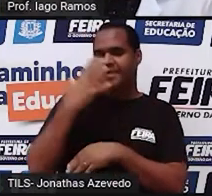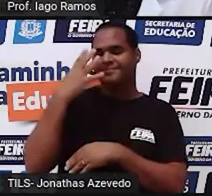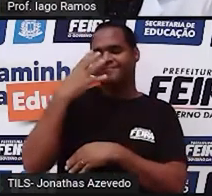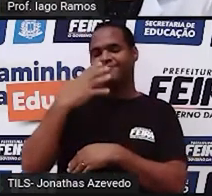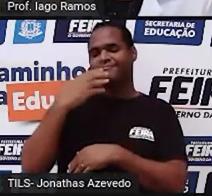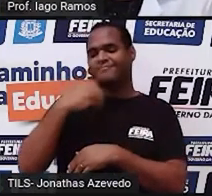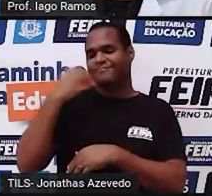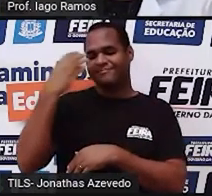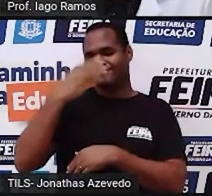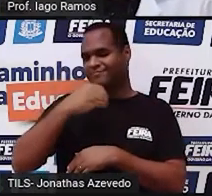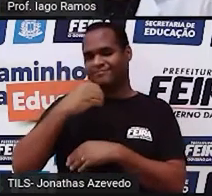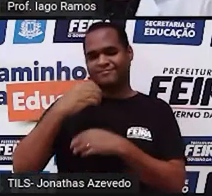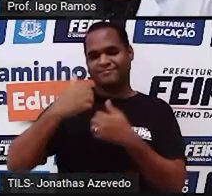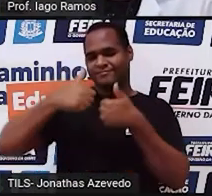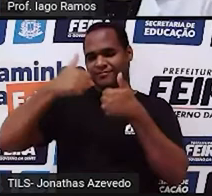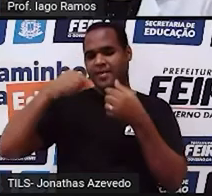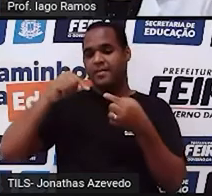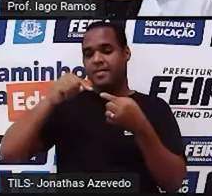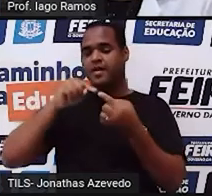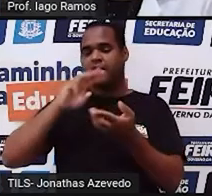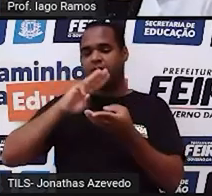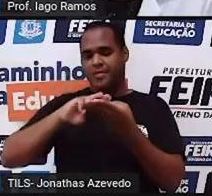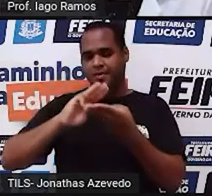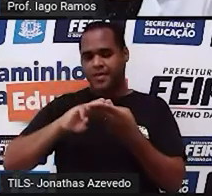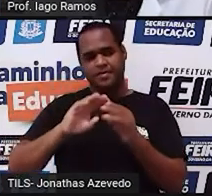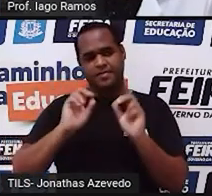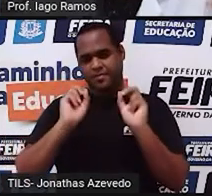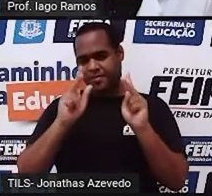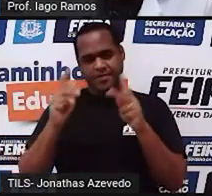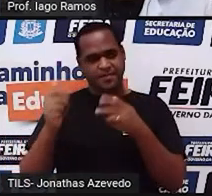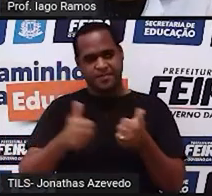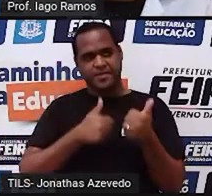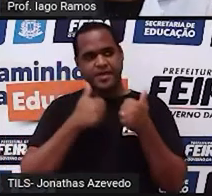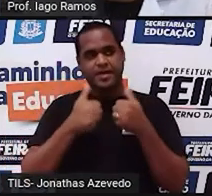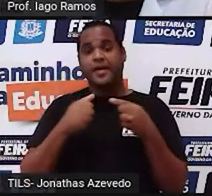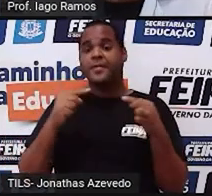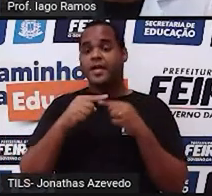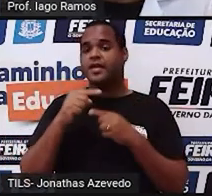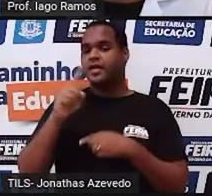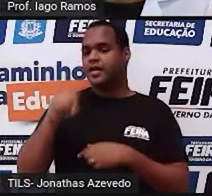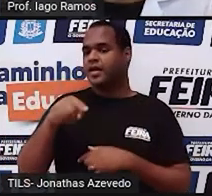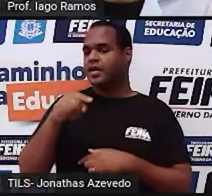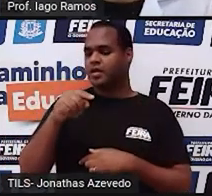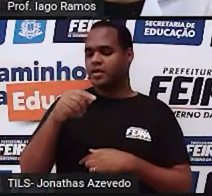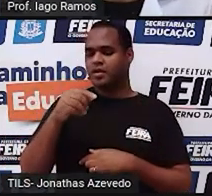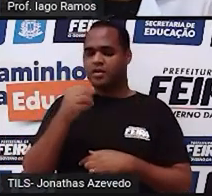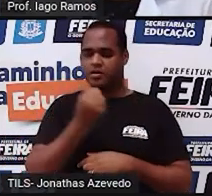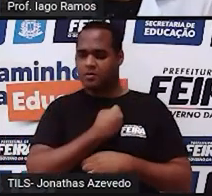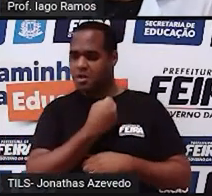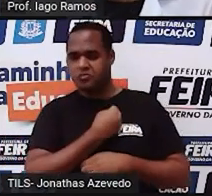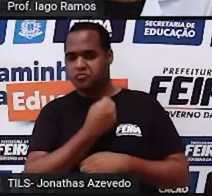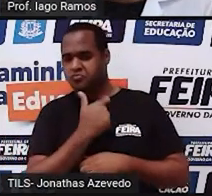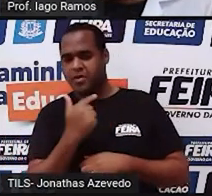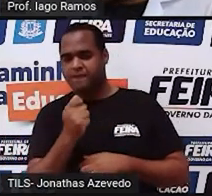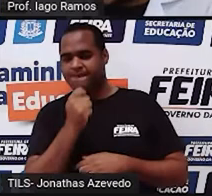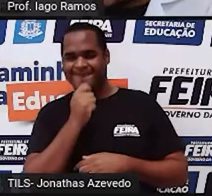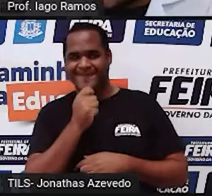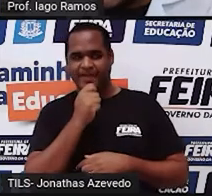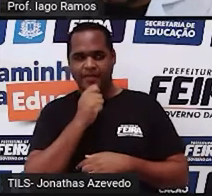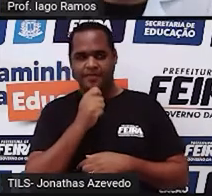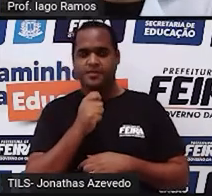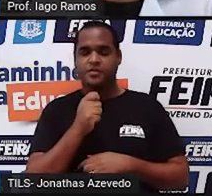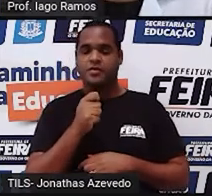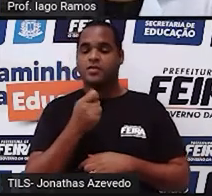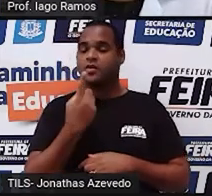intuição né da Matemática Porque sem número sem número